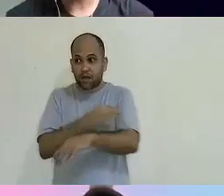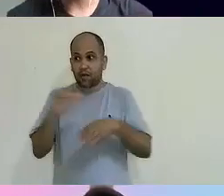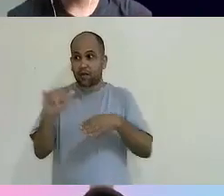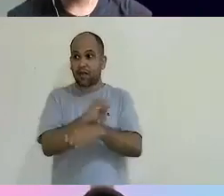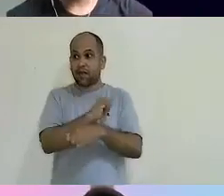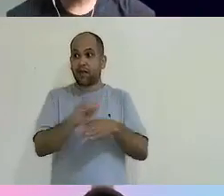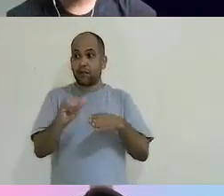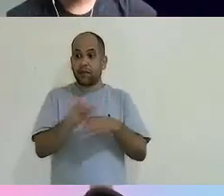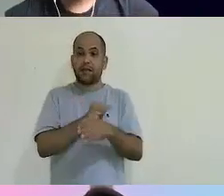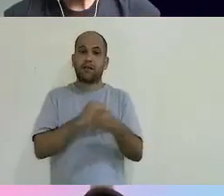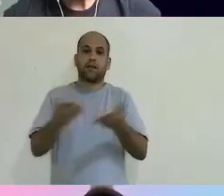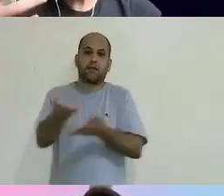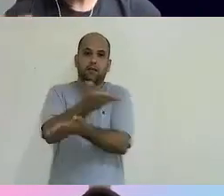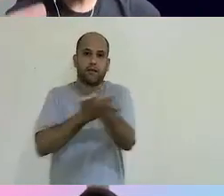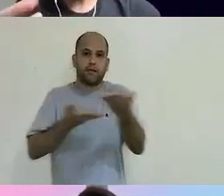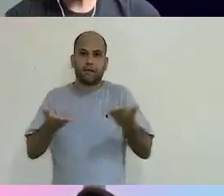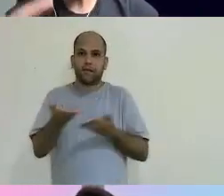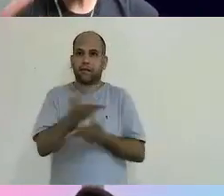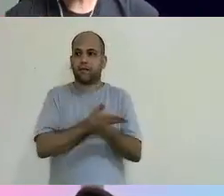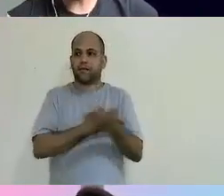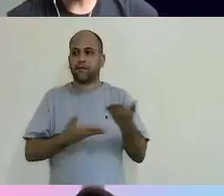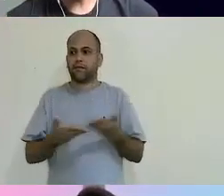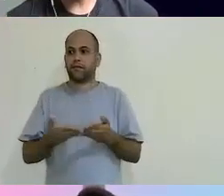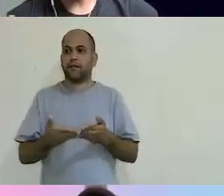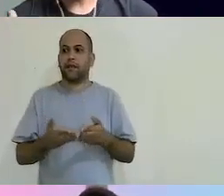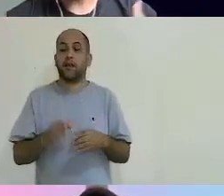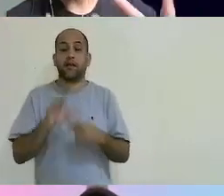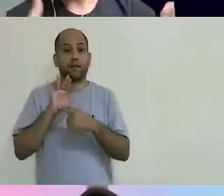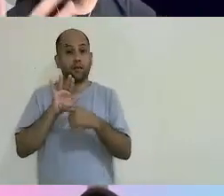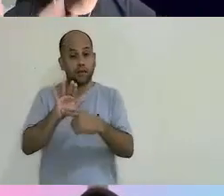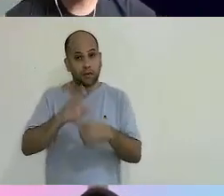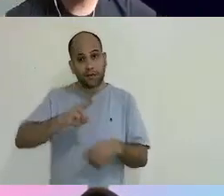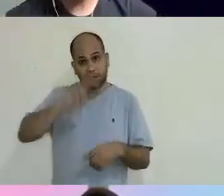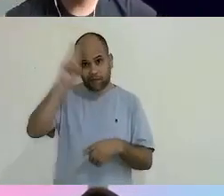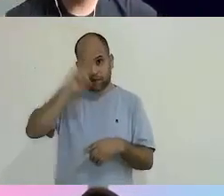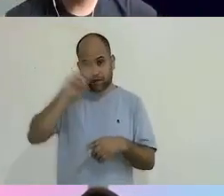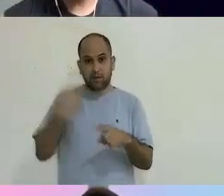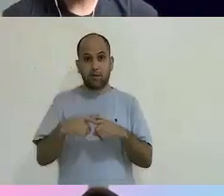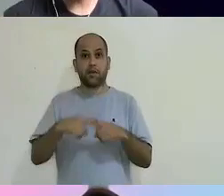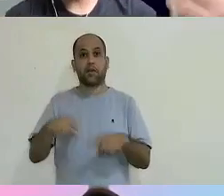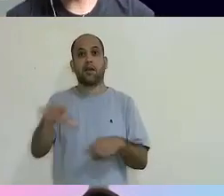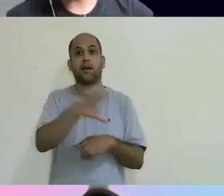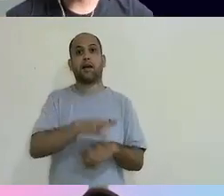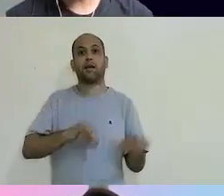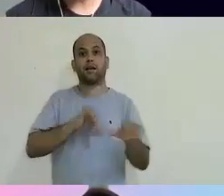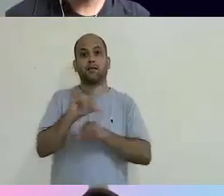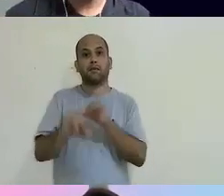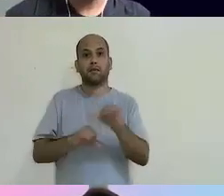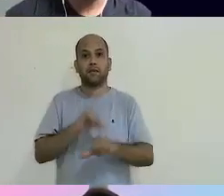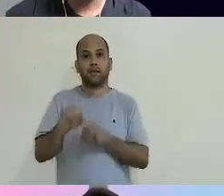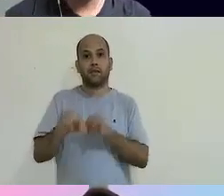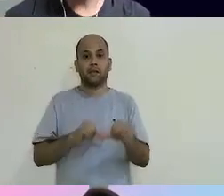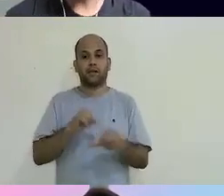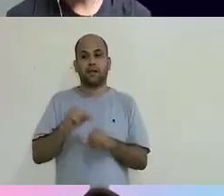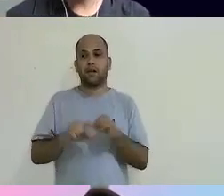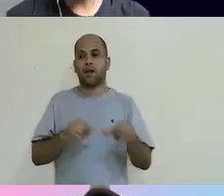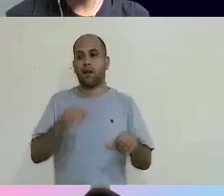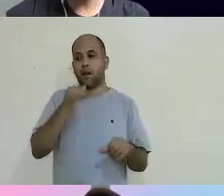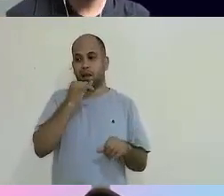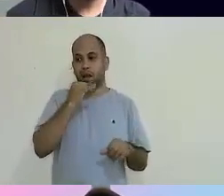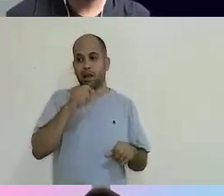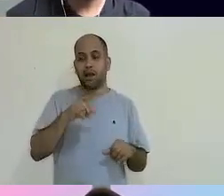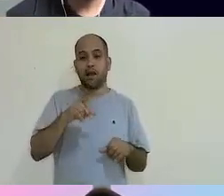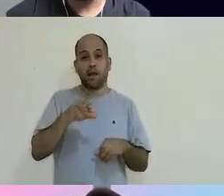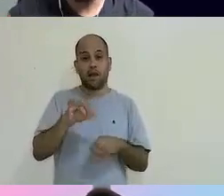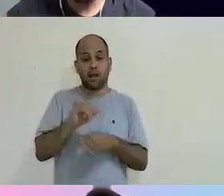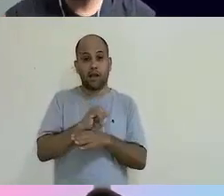tudo isso, ela realmente se mostrou muito relevante, porque o mercado está se transformando. Quem diria que, tipo, a resiliência seria importante lá para